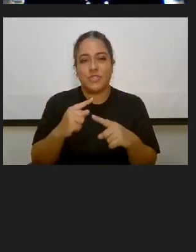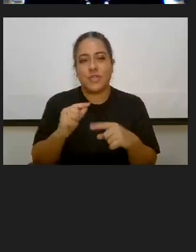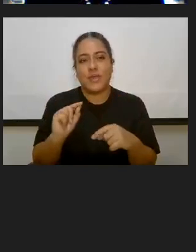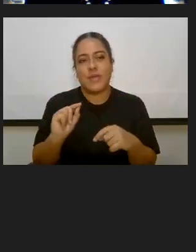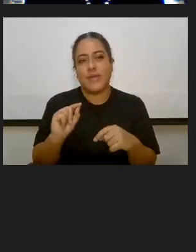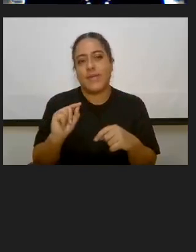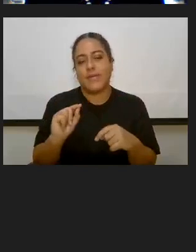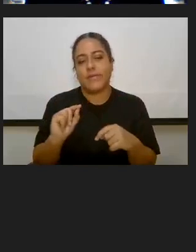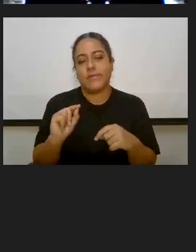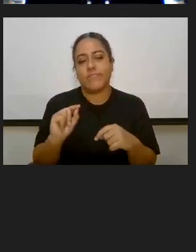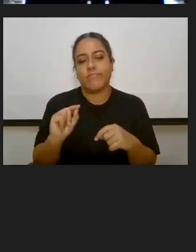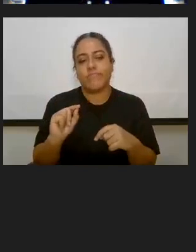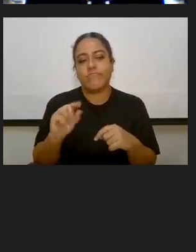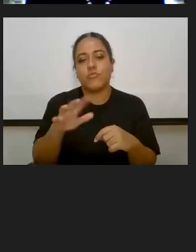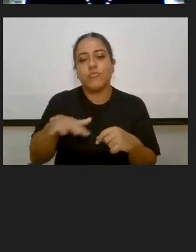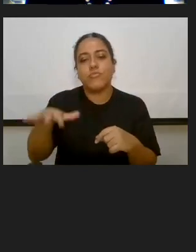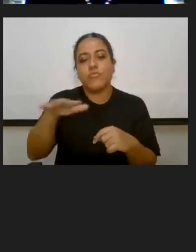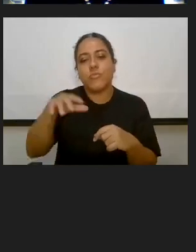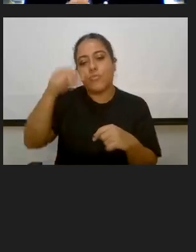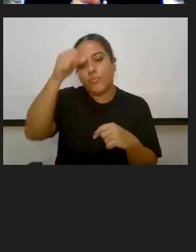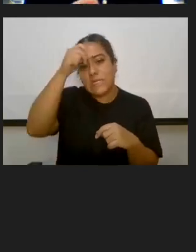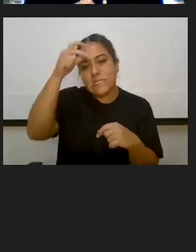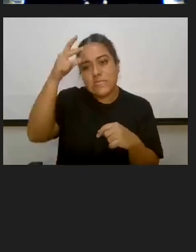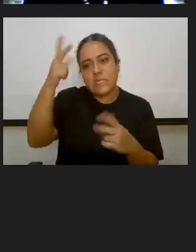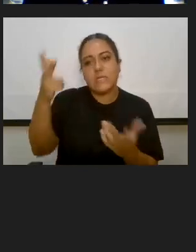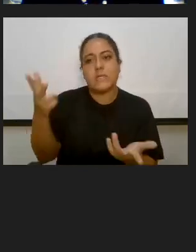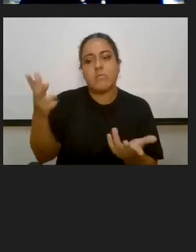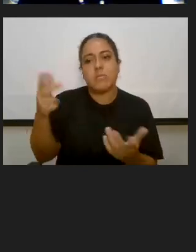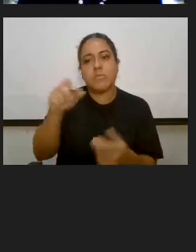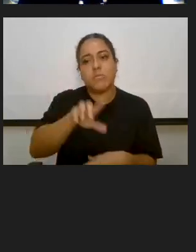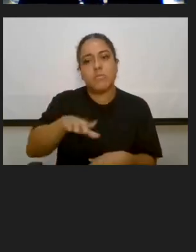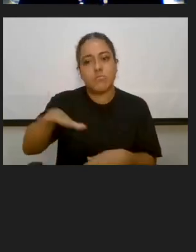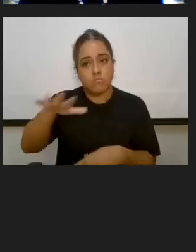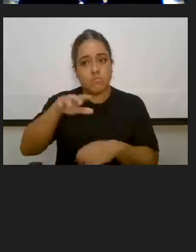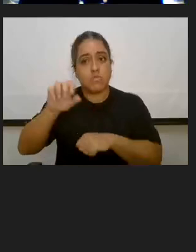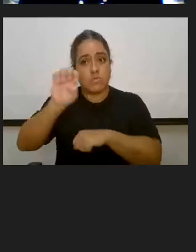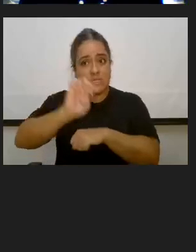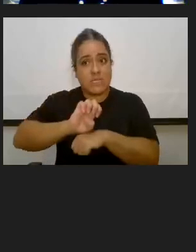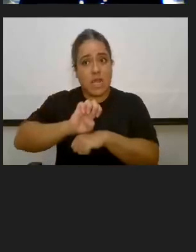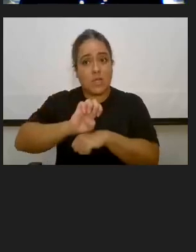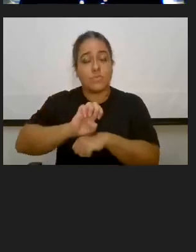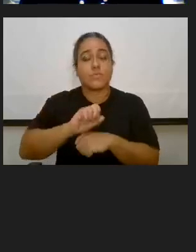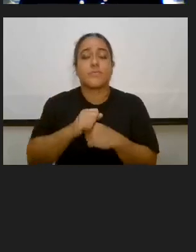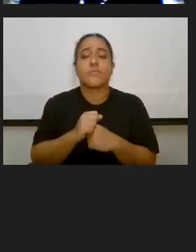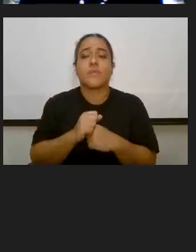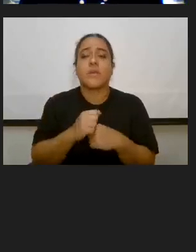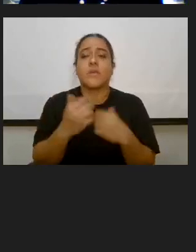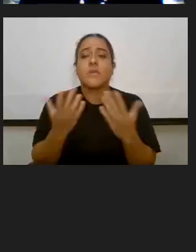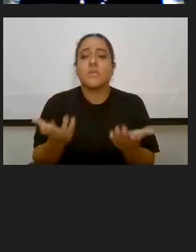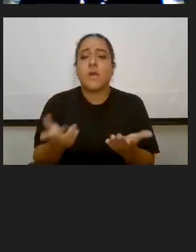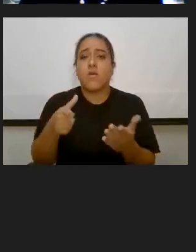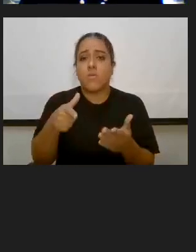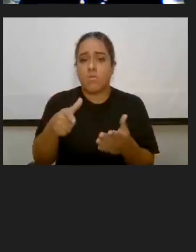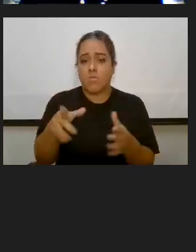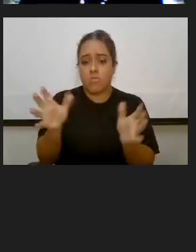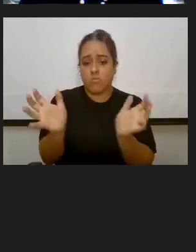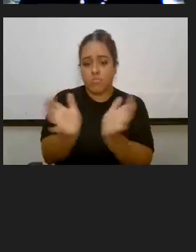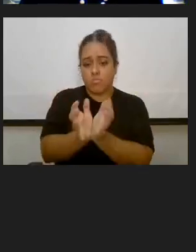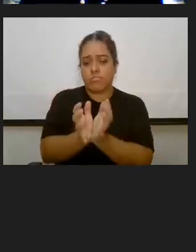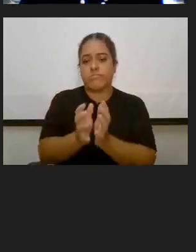da dimensão municipal, da dimensão estadual. Então, como essas questões aqui,